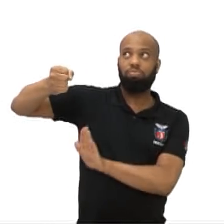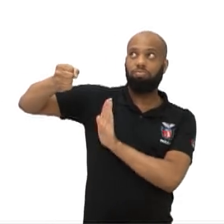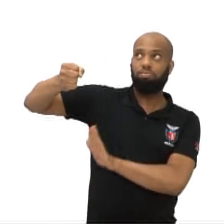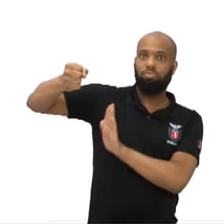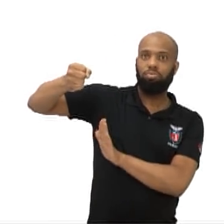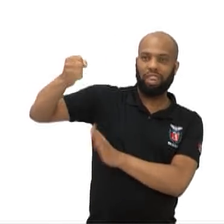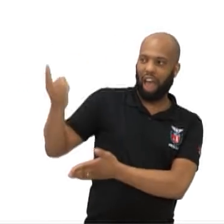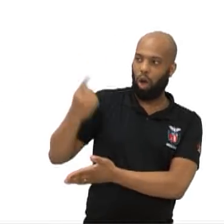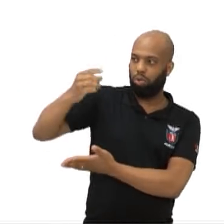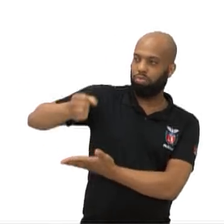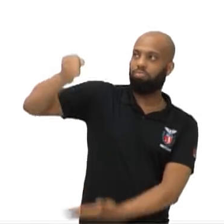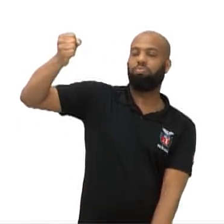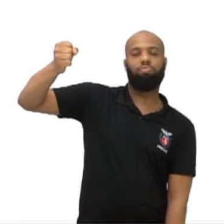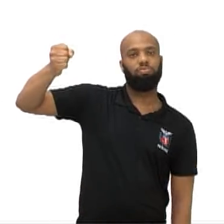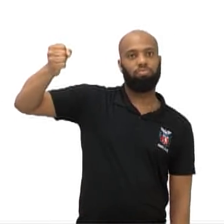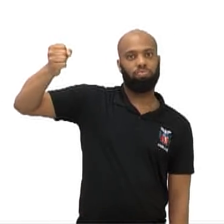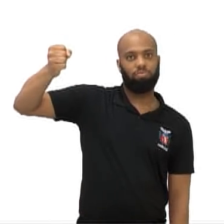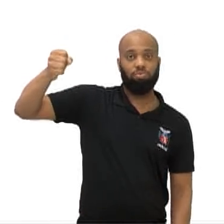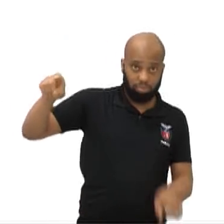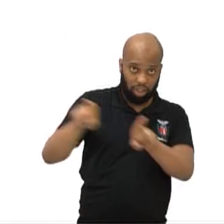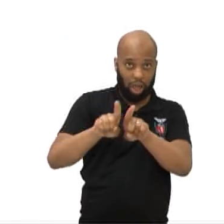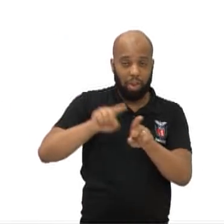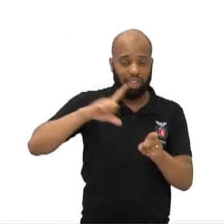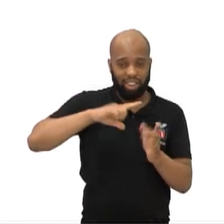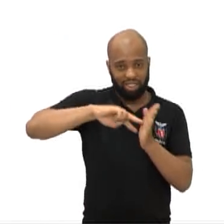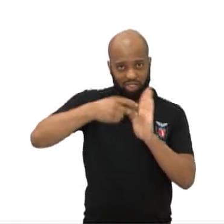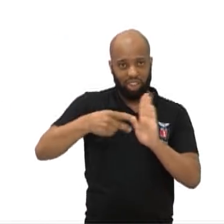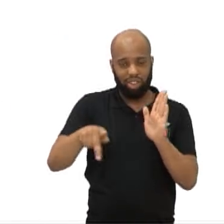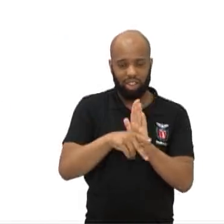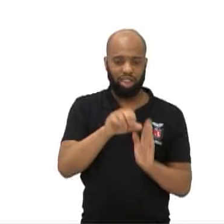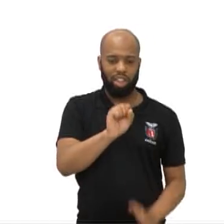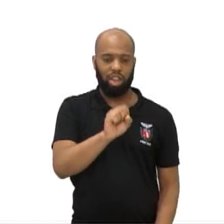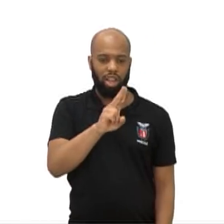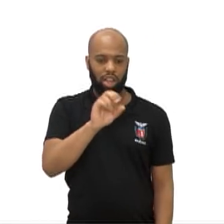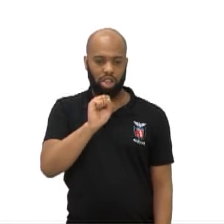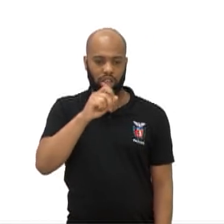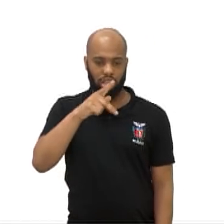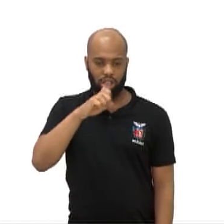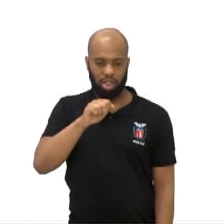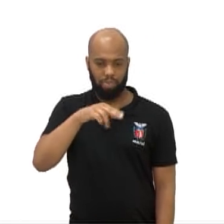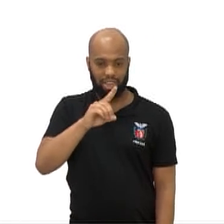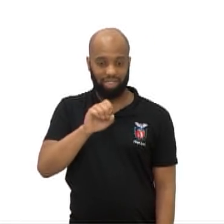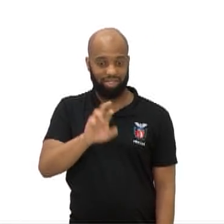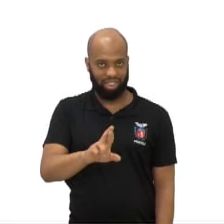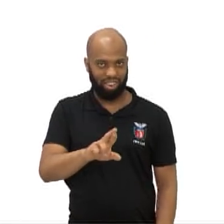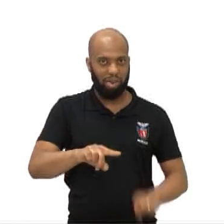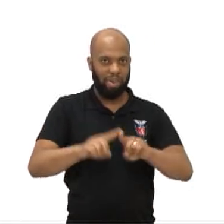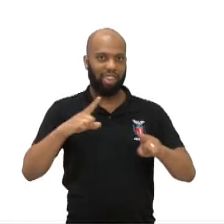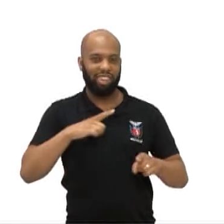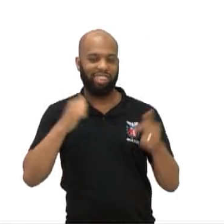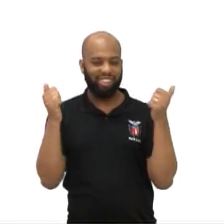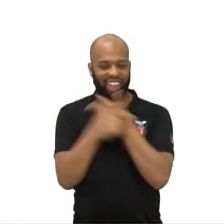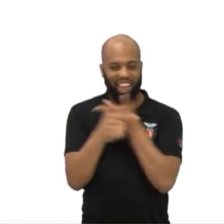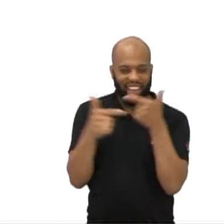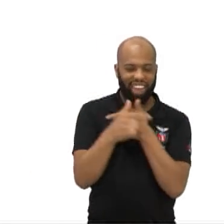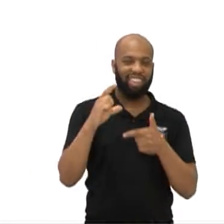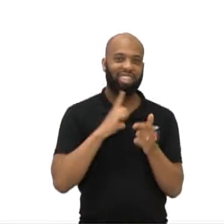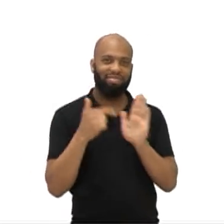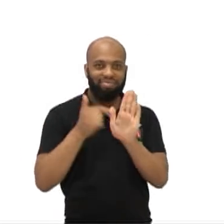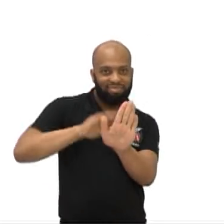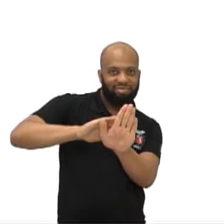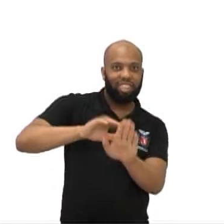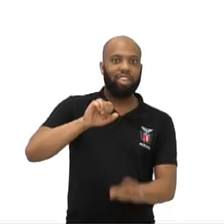colocar no alto, né? Então, observem lá que a gente tem uma tirinha, a gente só vai compreender a ironia e o humor provocado nessa